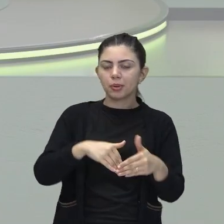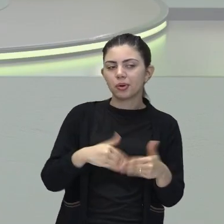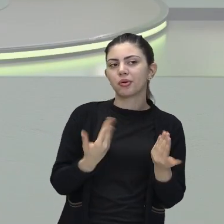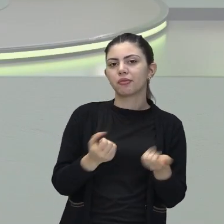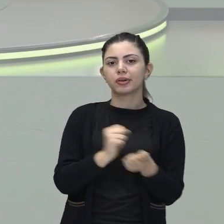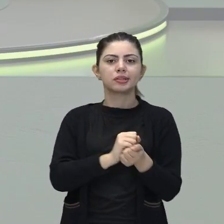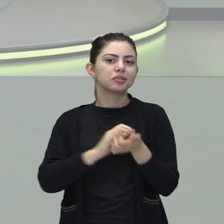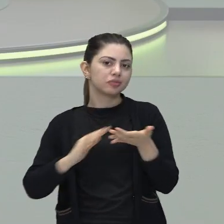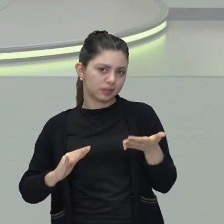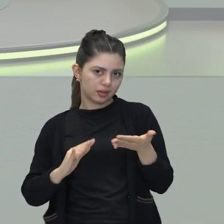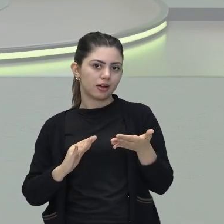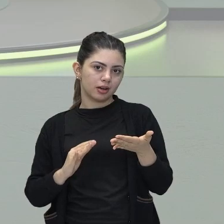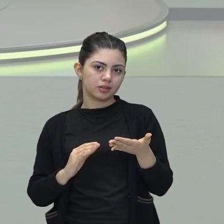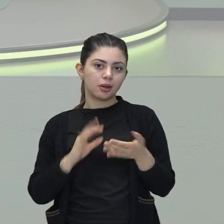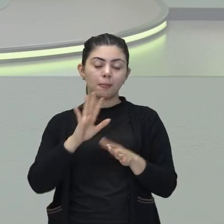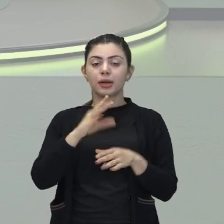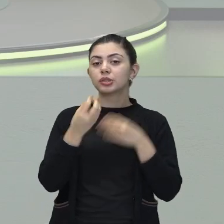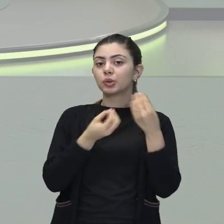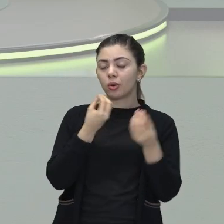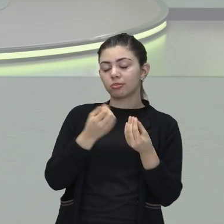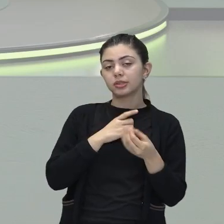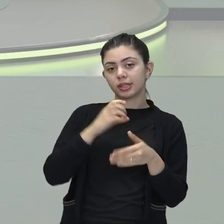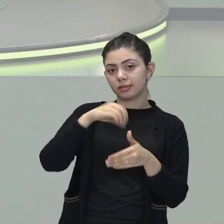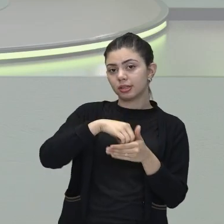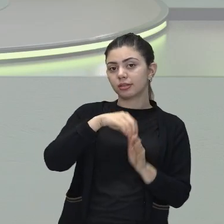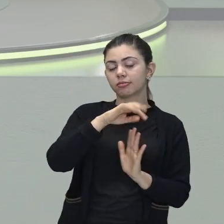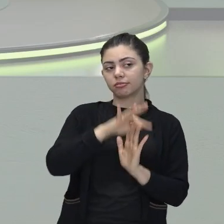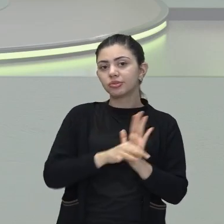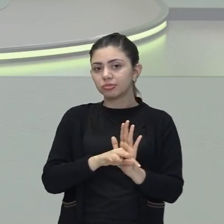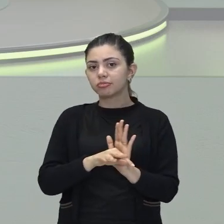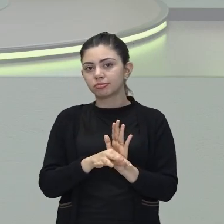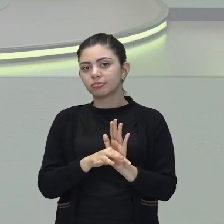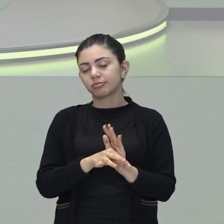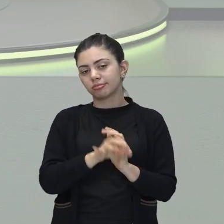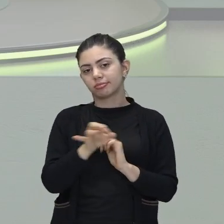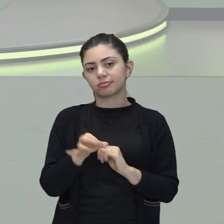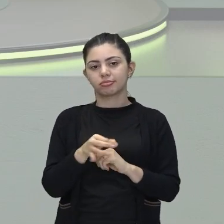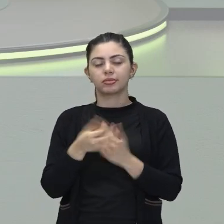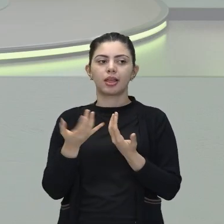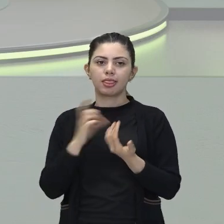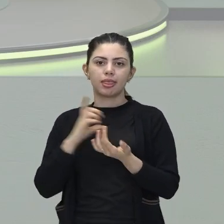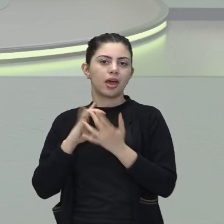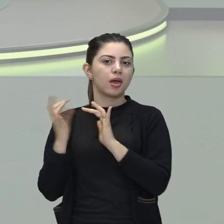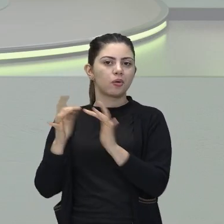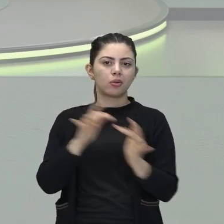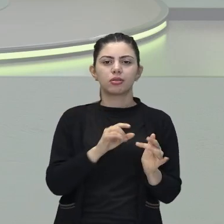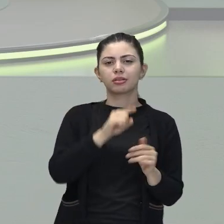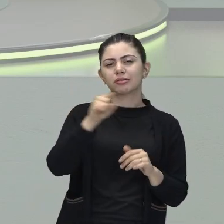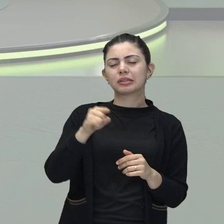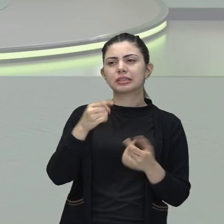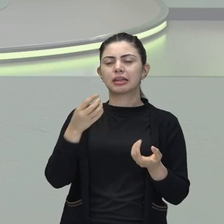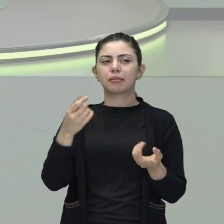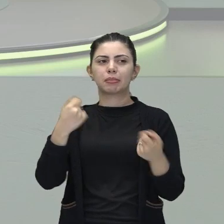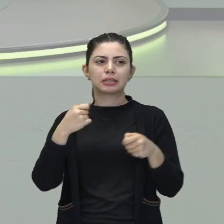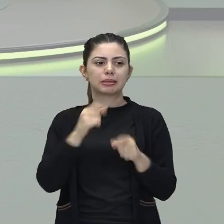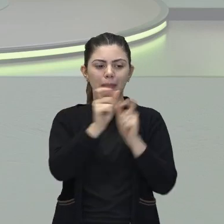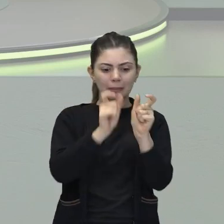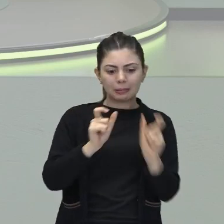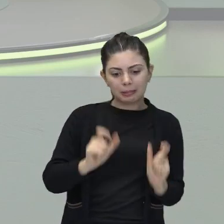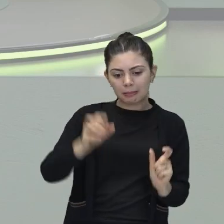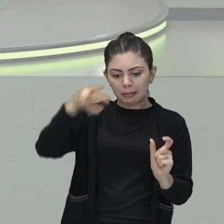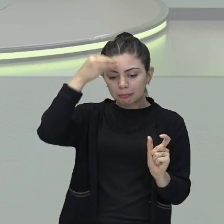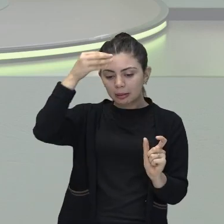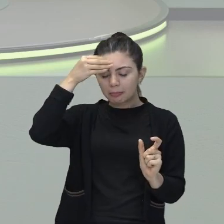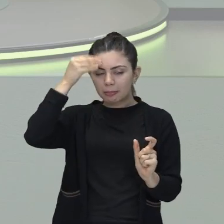exercícios, eles vão aparecer geralmente contextualizados. Então, não precisa decorar, ficar ali o tempo todo decorando